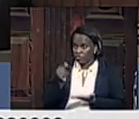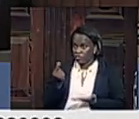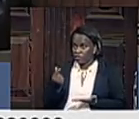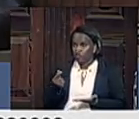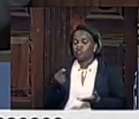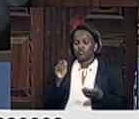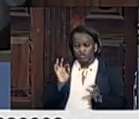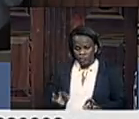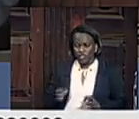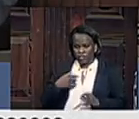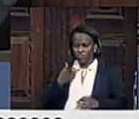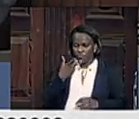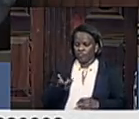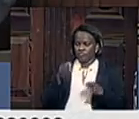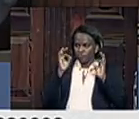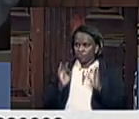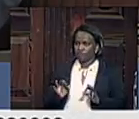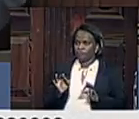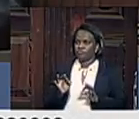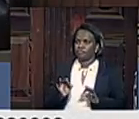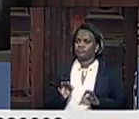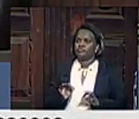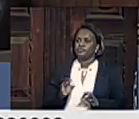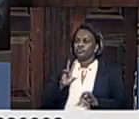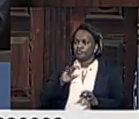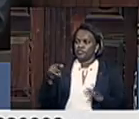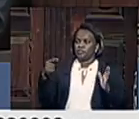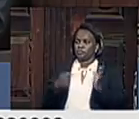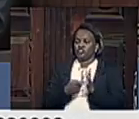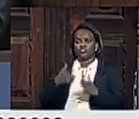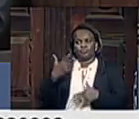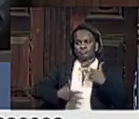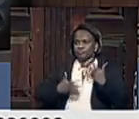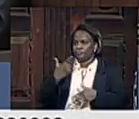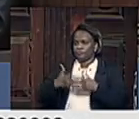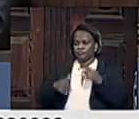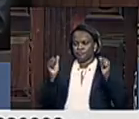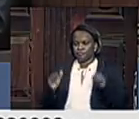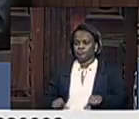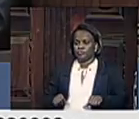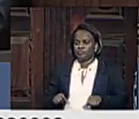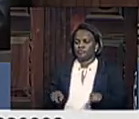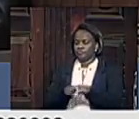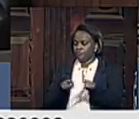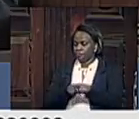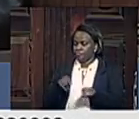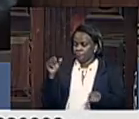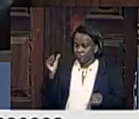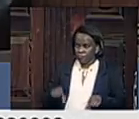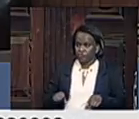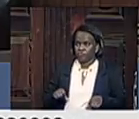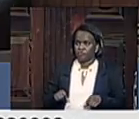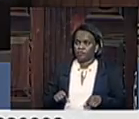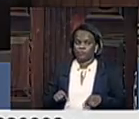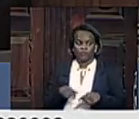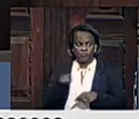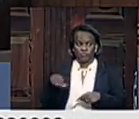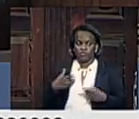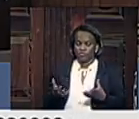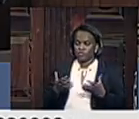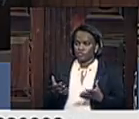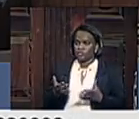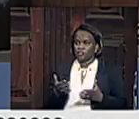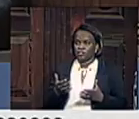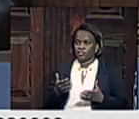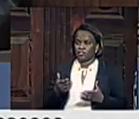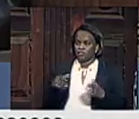aos senhores deputados aqui presentes que esse objetivo não será alcançado. E pior, teremos um